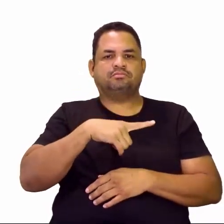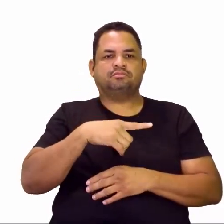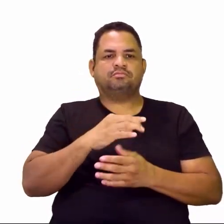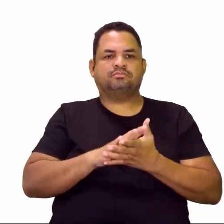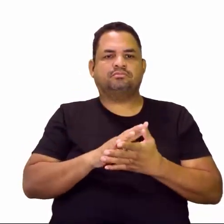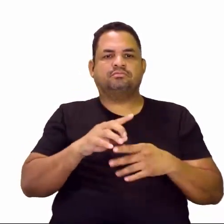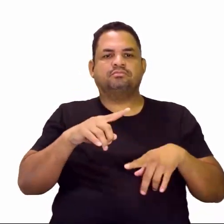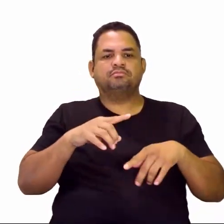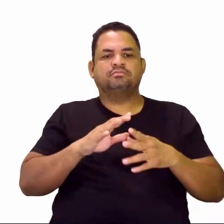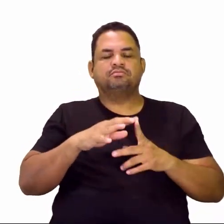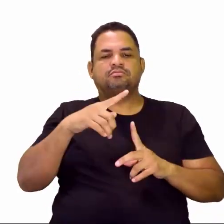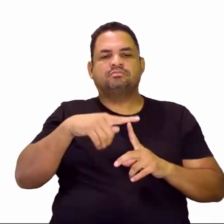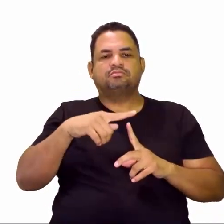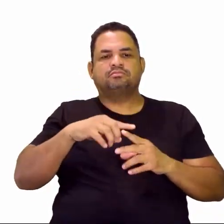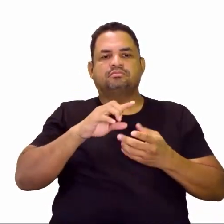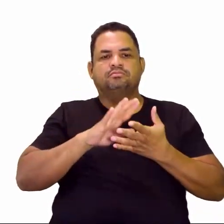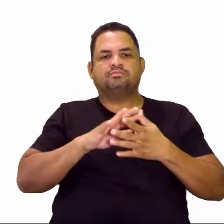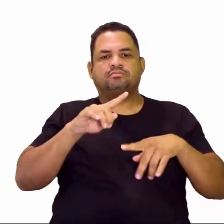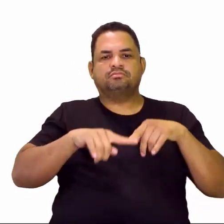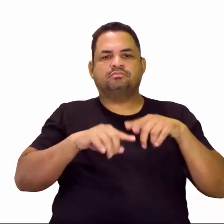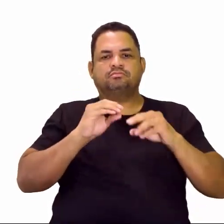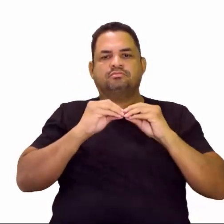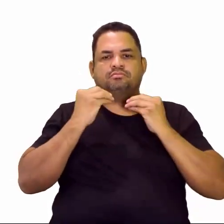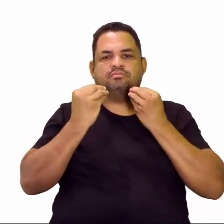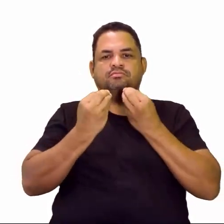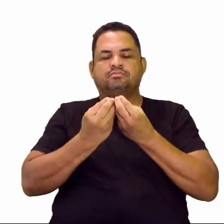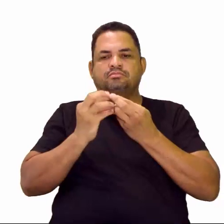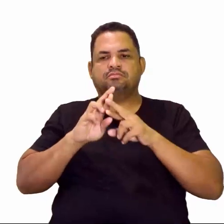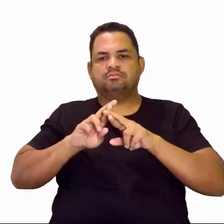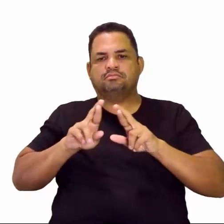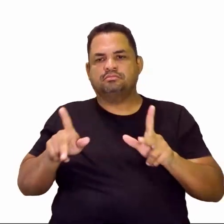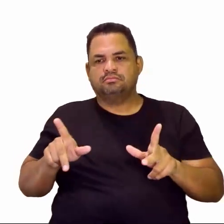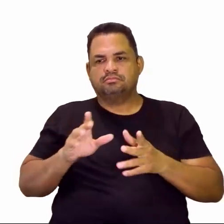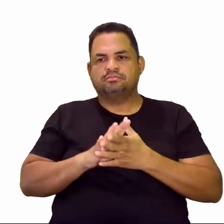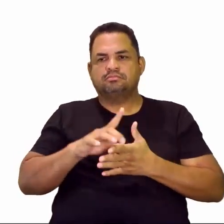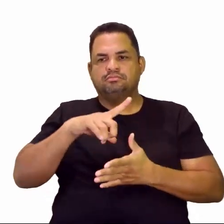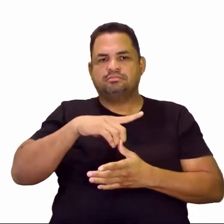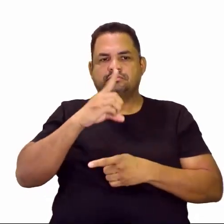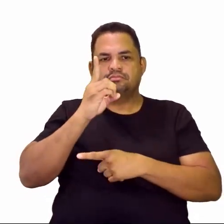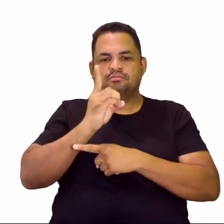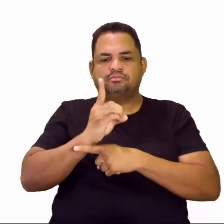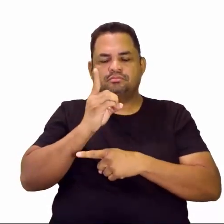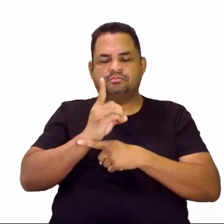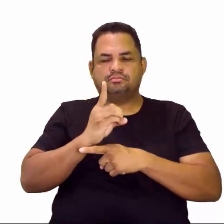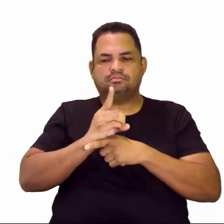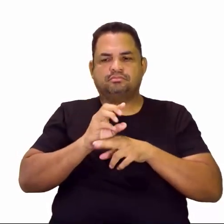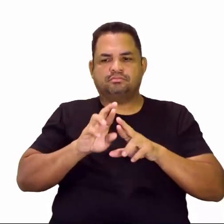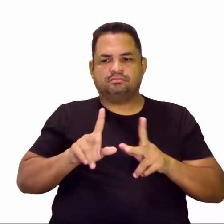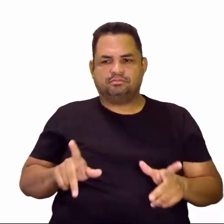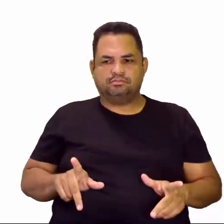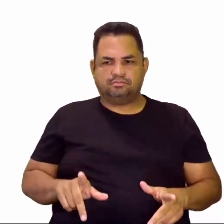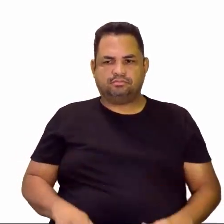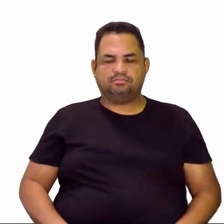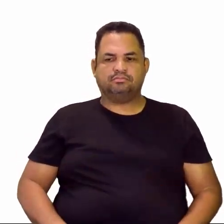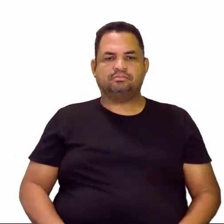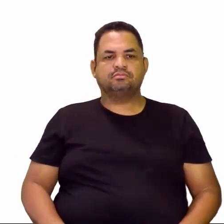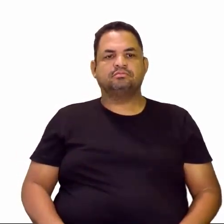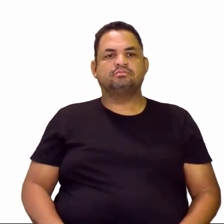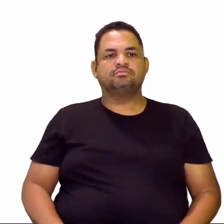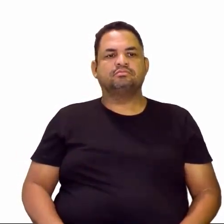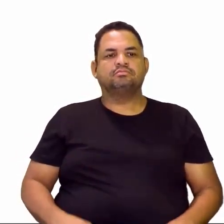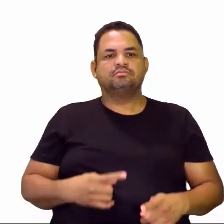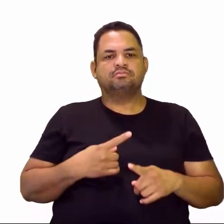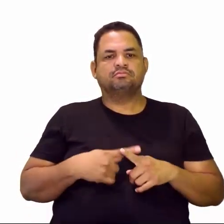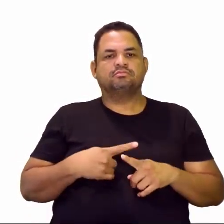como tipo de material. Substâncias diferentes possuem densidades diferentes. Por